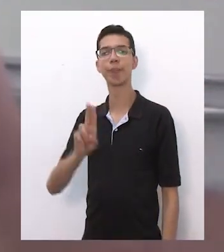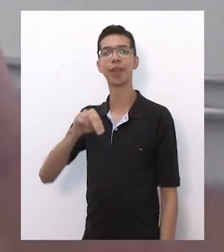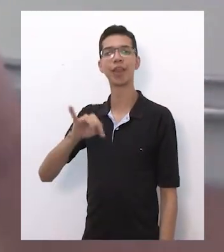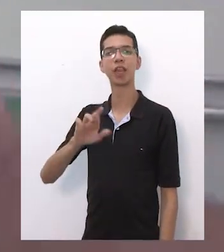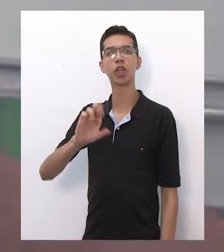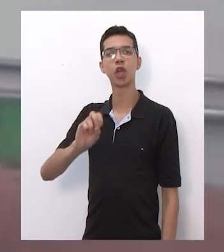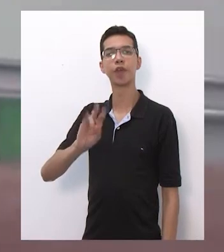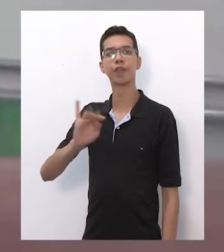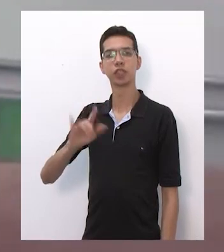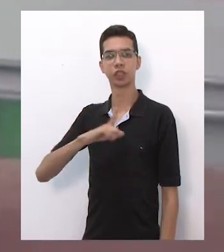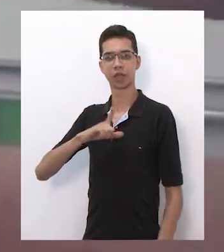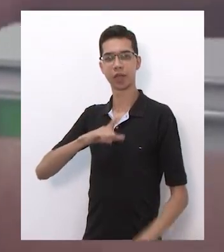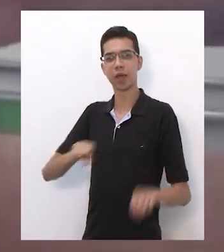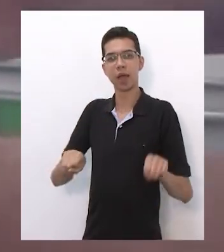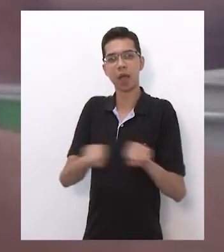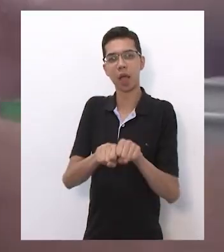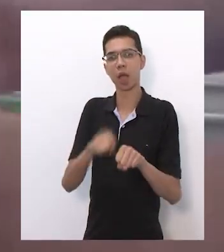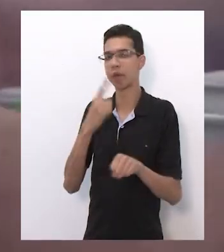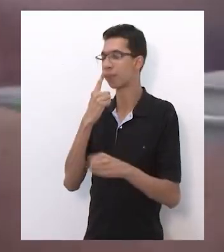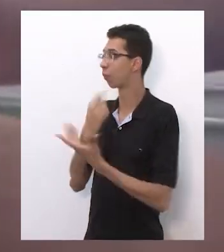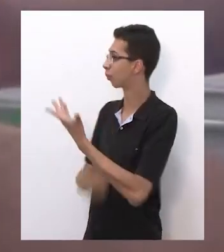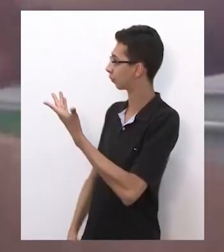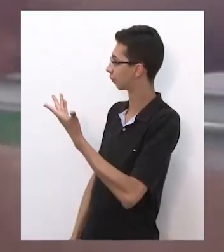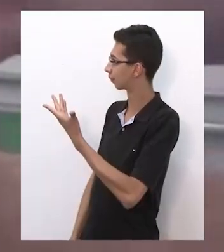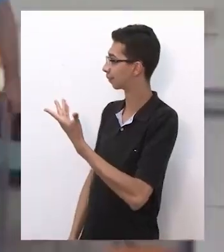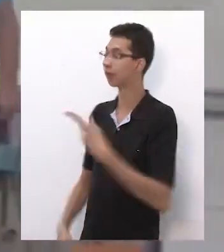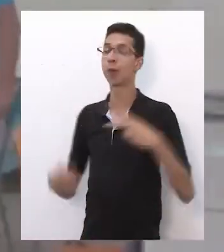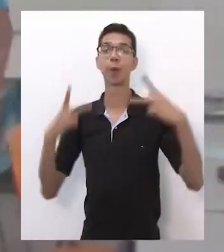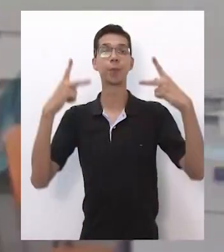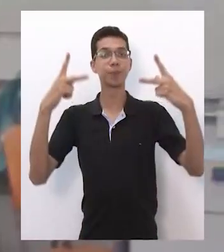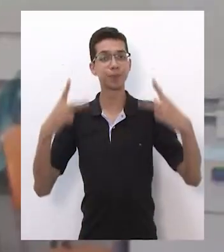jacaré, então nós pudemos fazer essa programação.